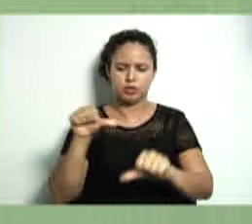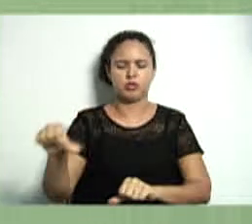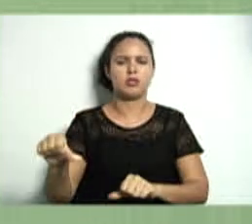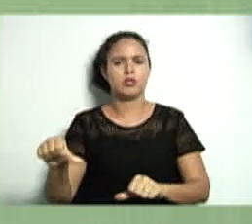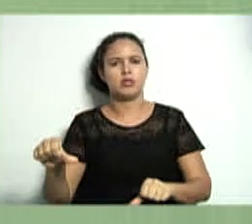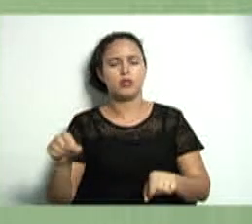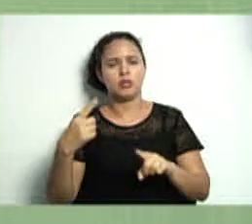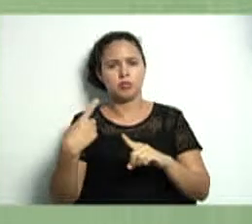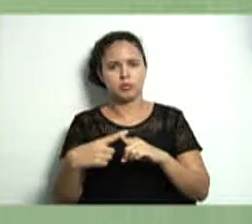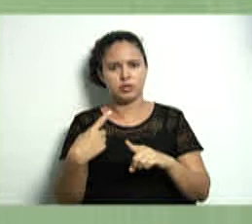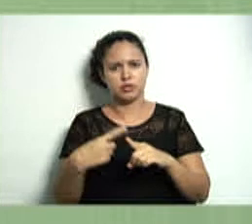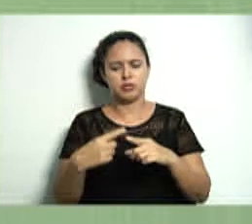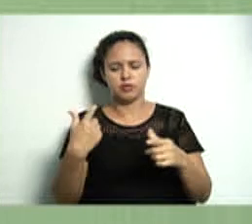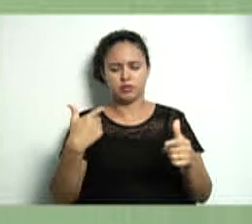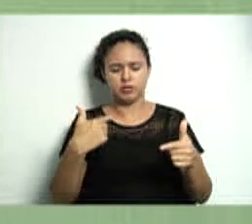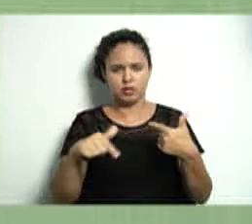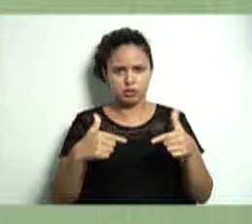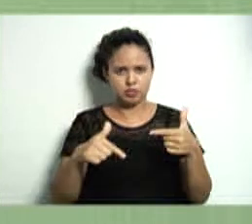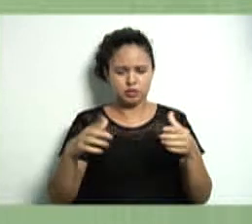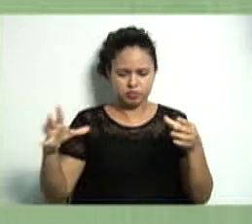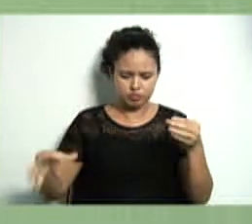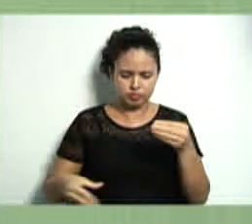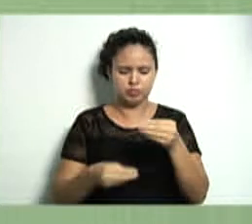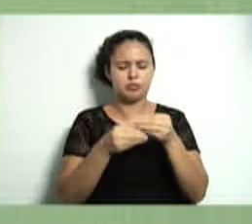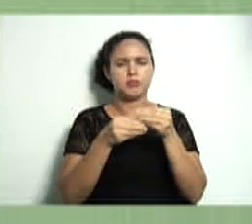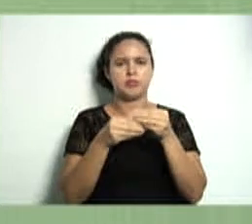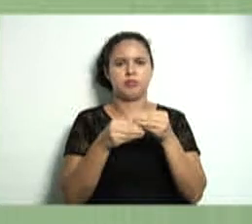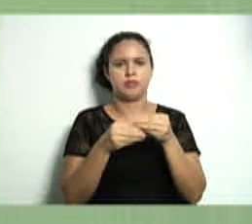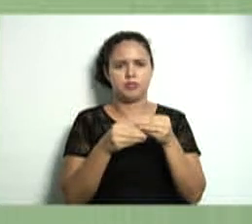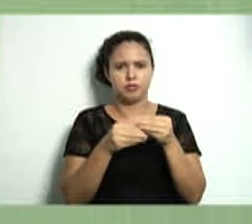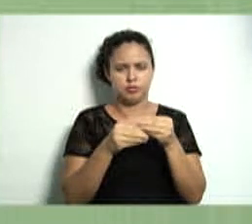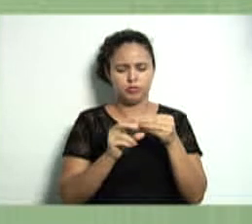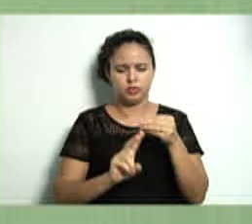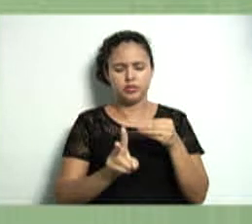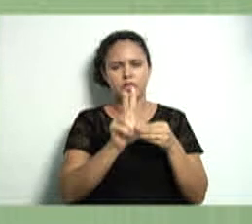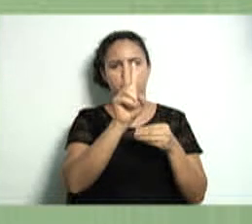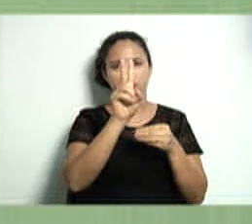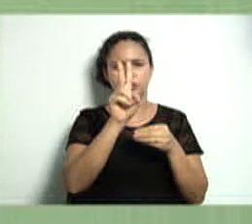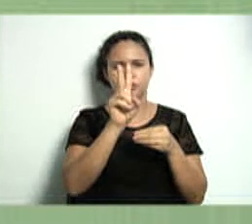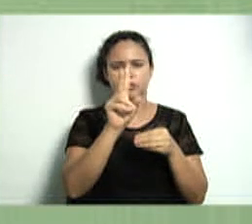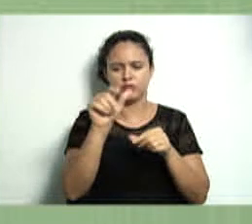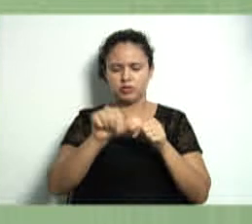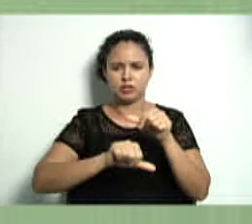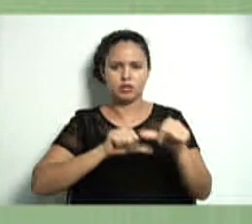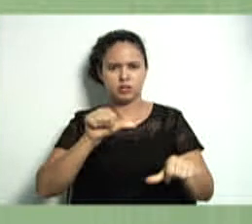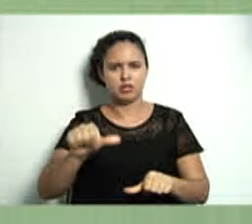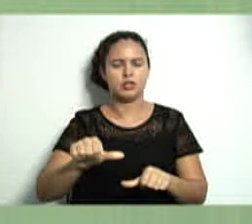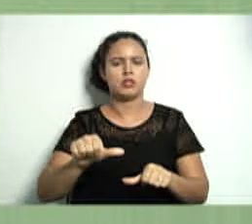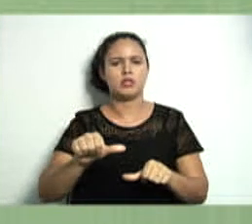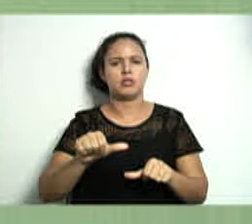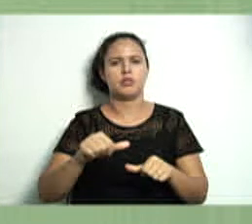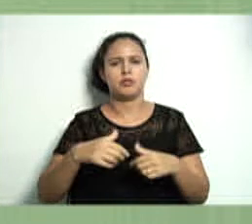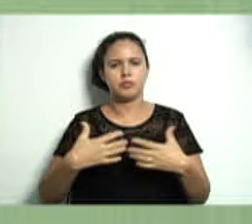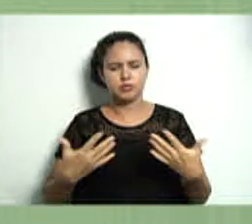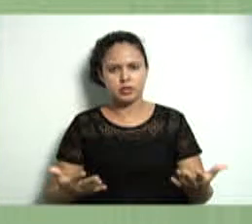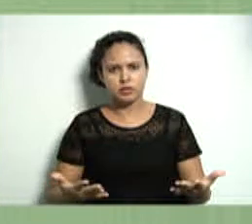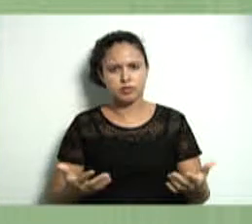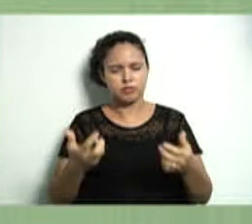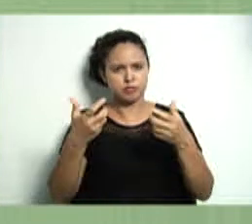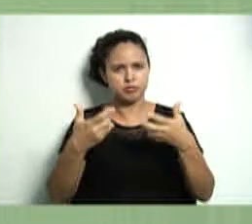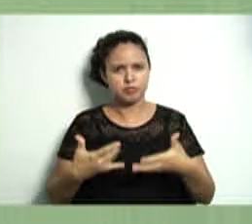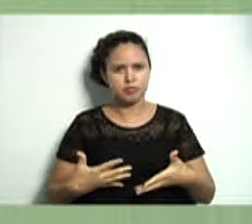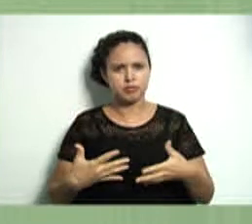é esse trabalho que agrega esse valor de troca aos bens que são produzidos.